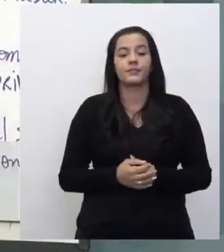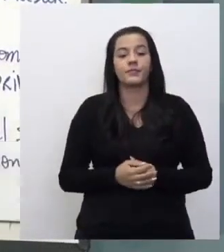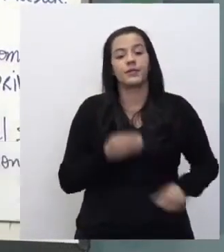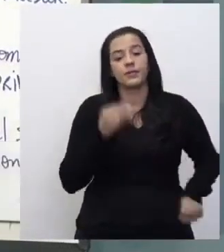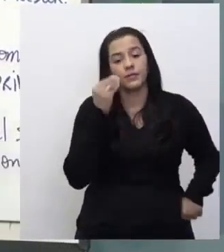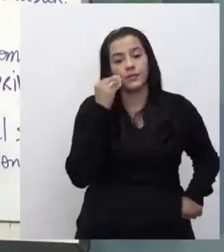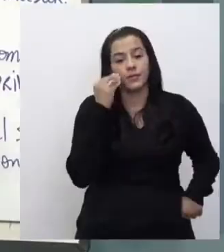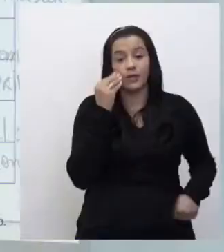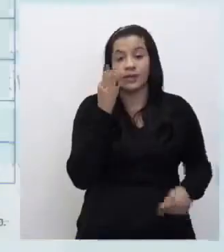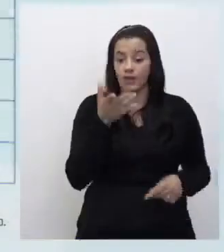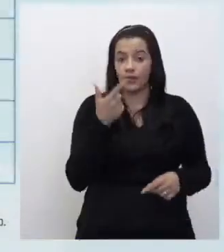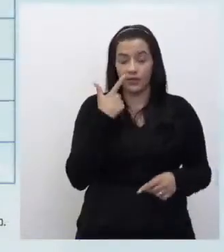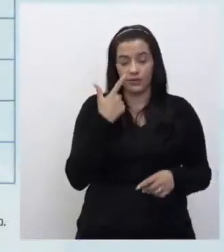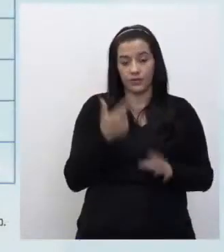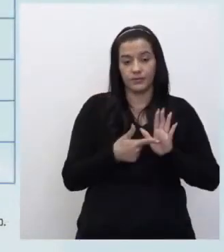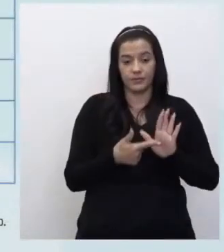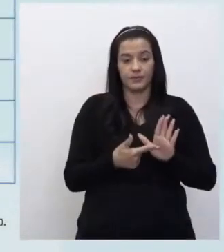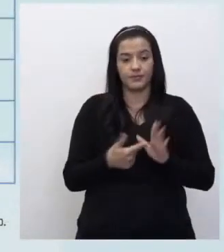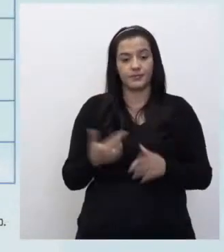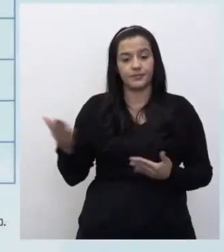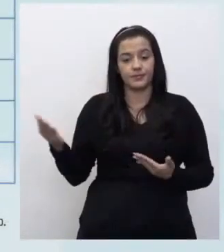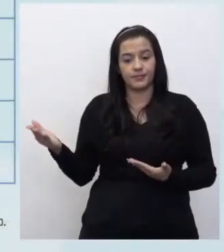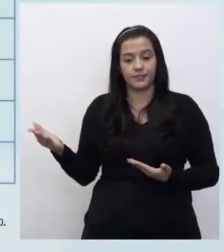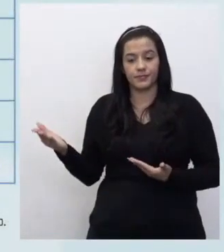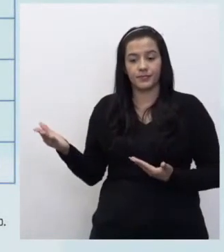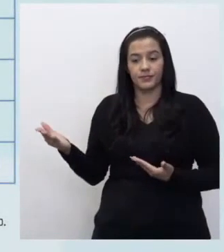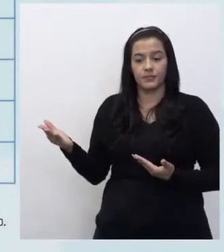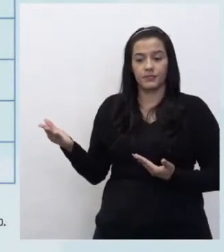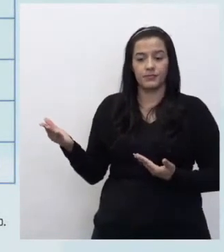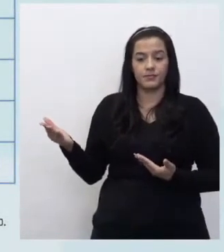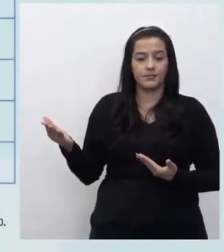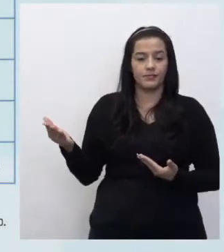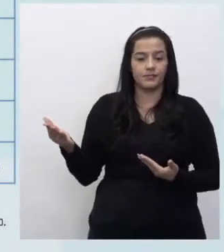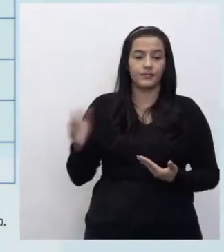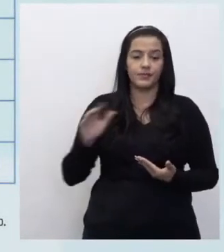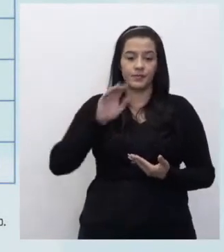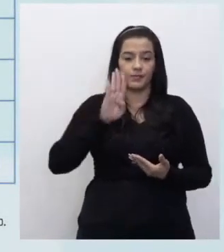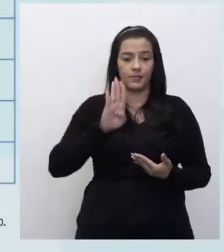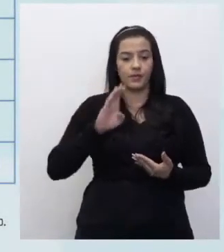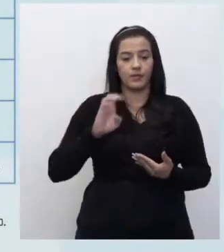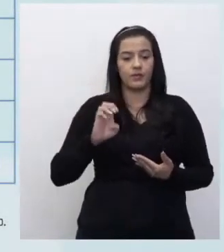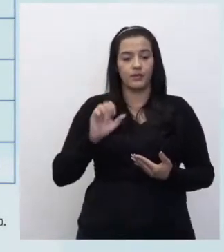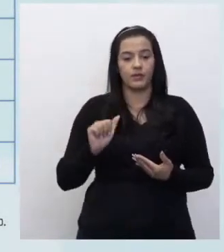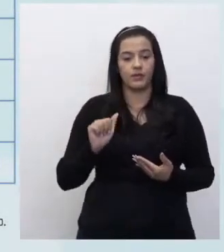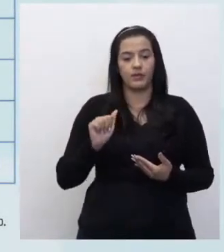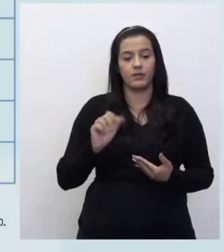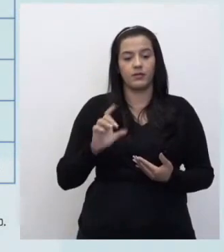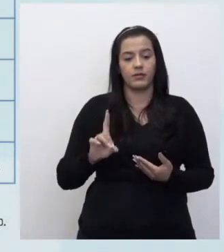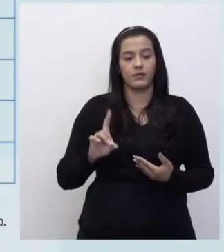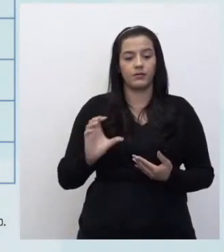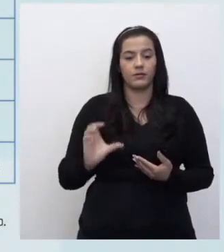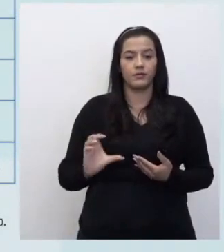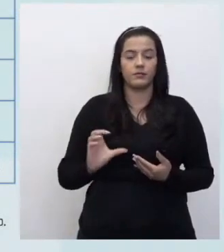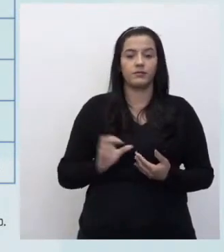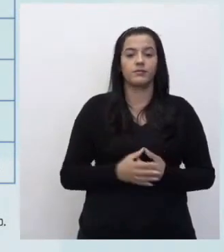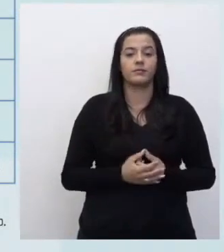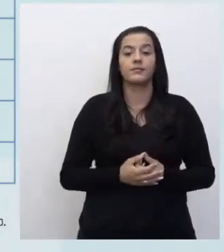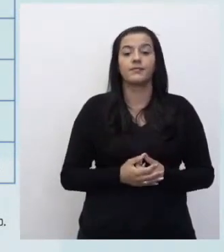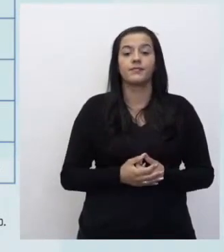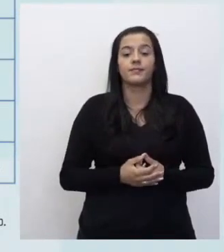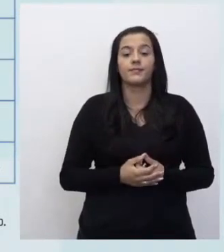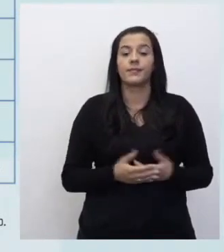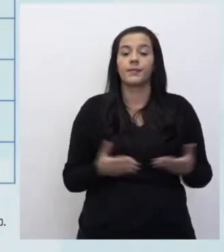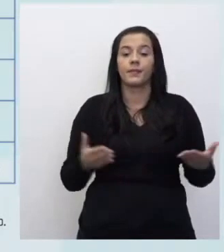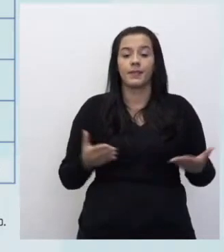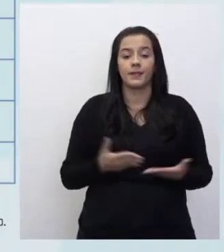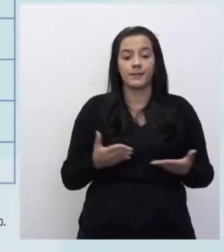olhada agora se vocês acertaram. Então, tá lá na tela para vocês, B-E-A-D-C, esta é a ordem. E Ed, vamos lá agora